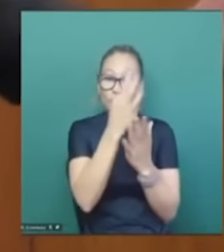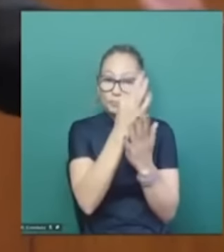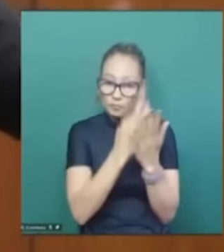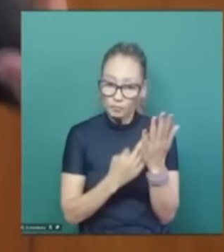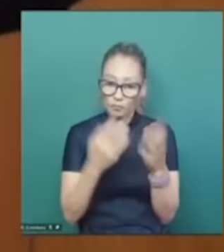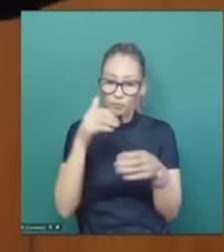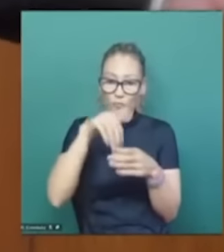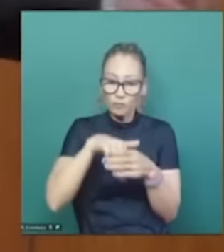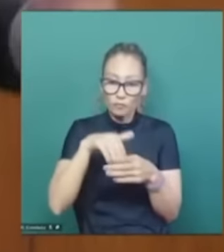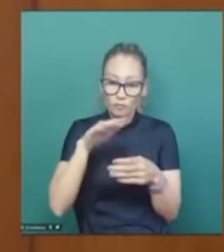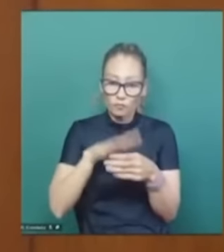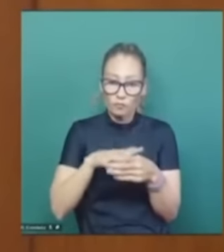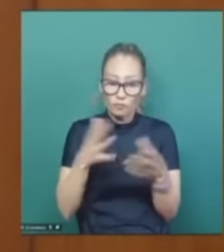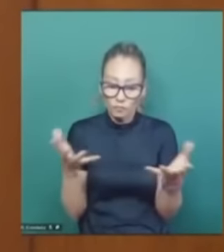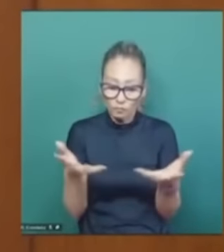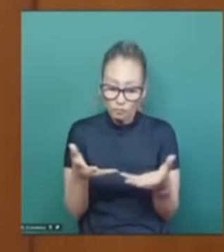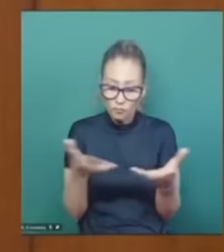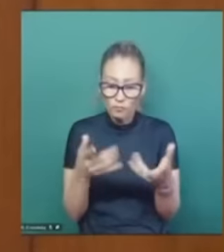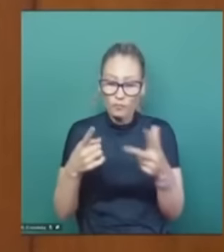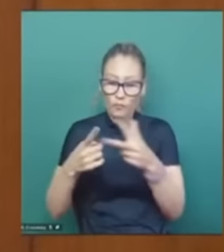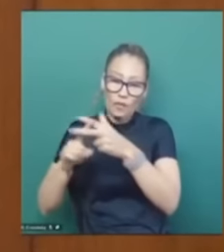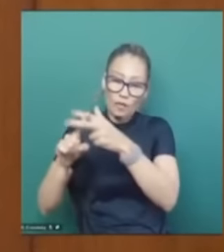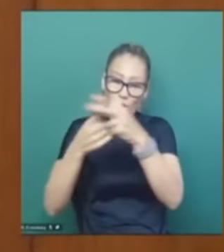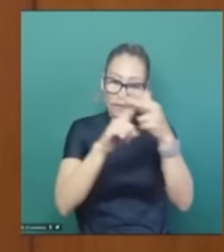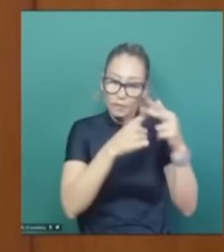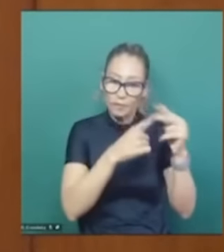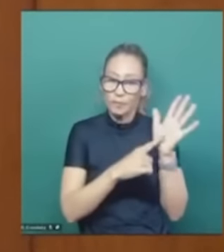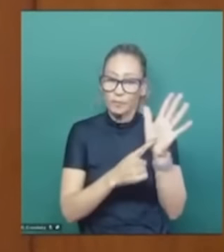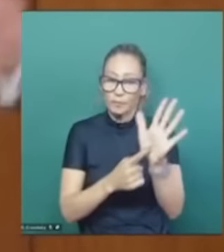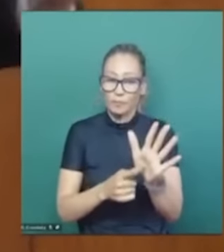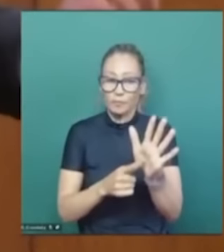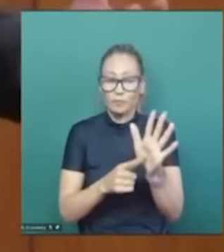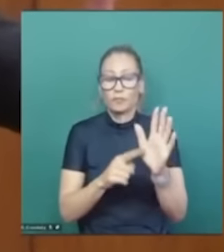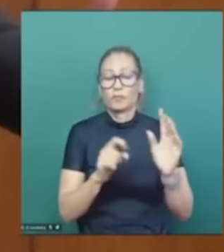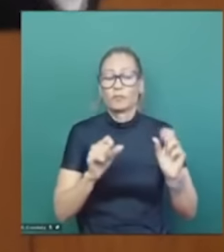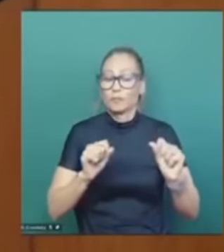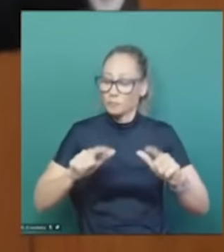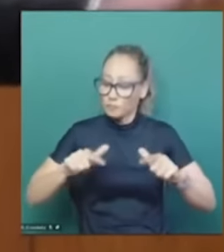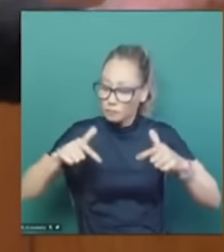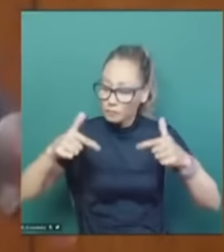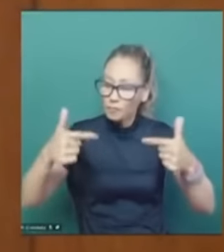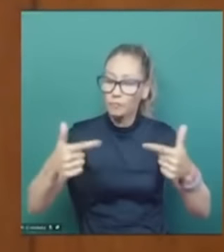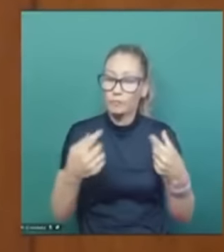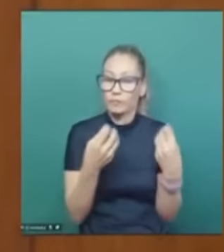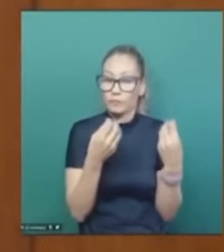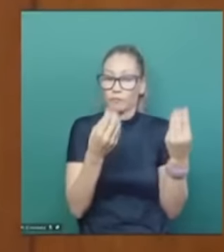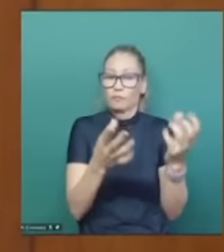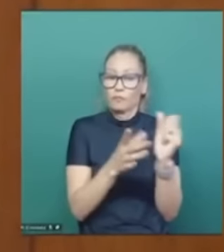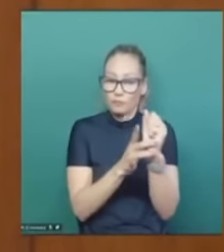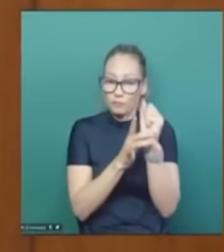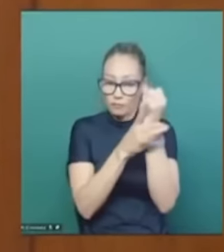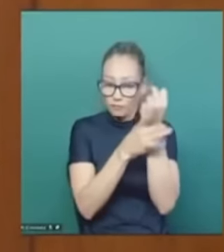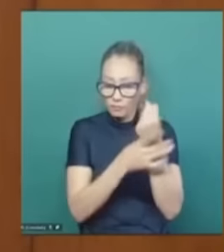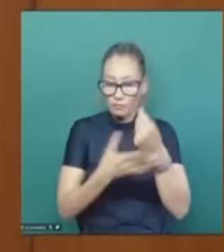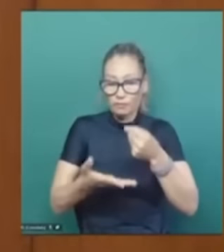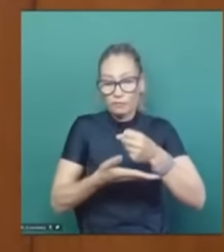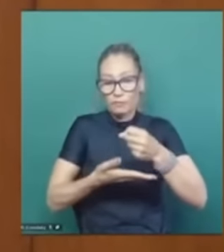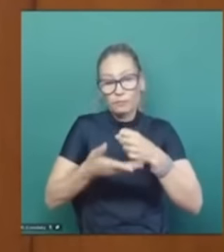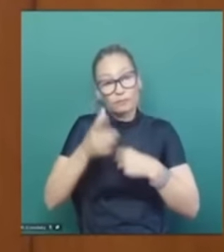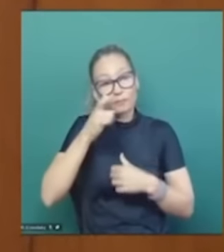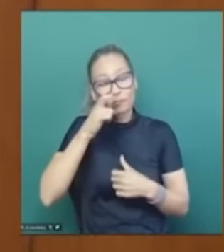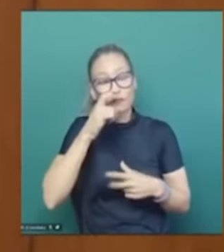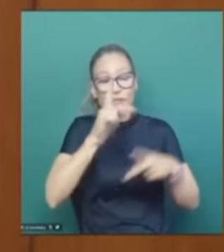objeto da lei, da revisão apresentada, busca especificamente garantir, e basear os interesses da população, o